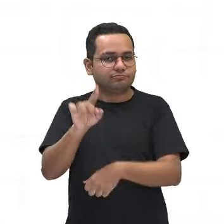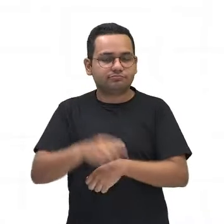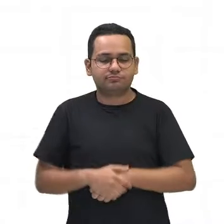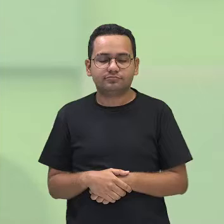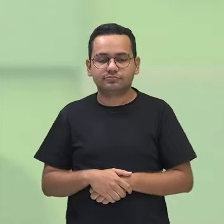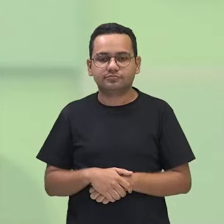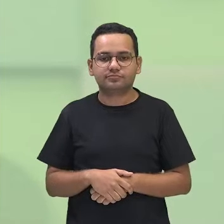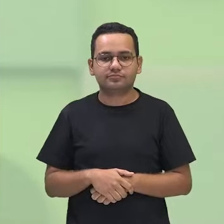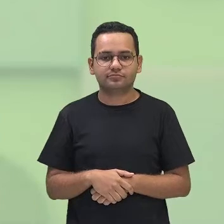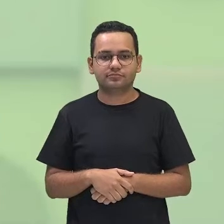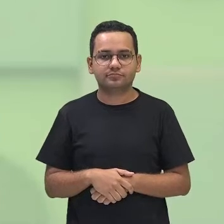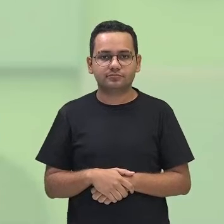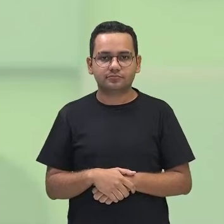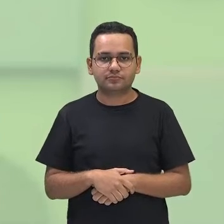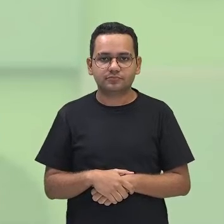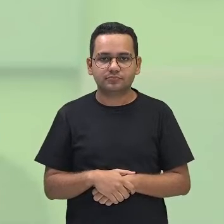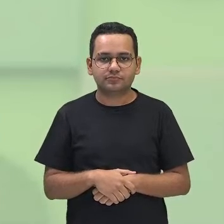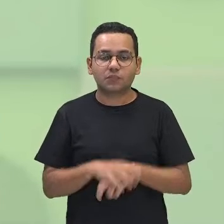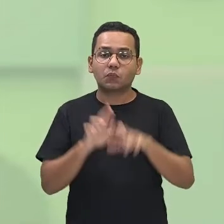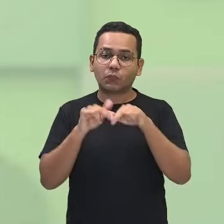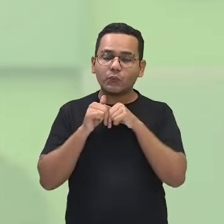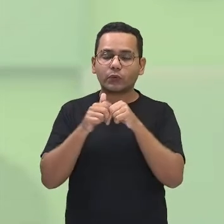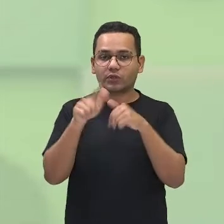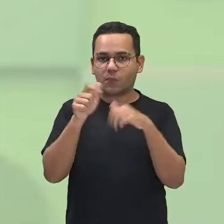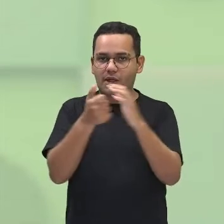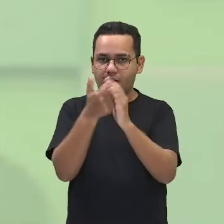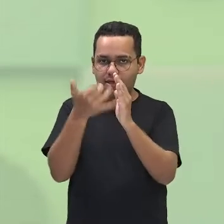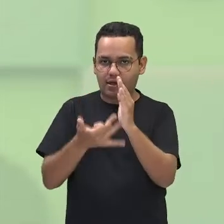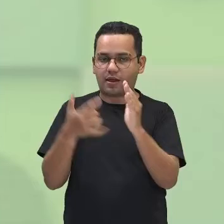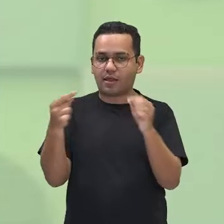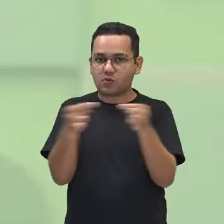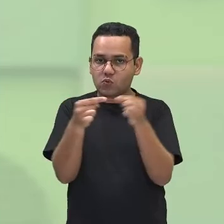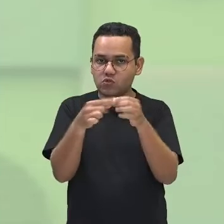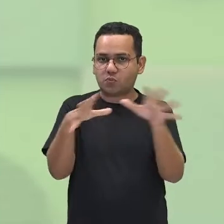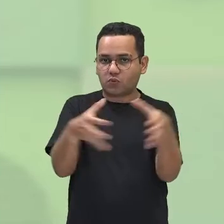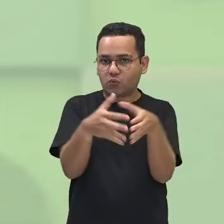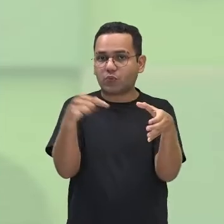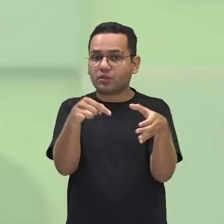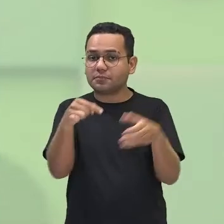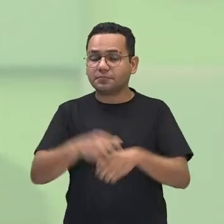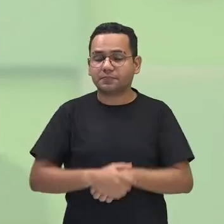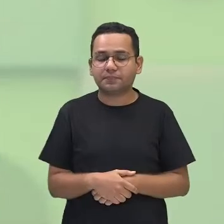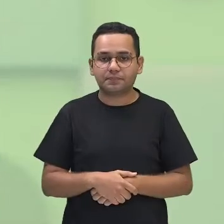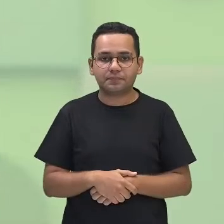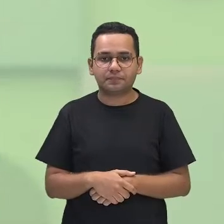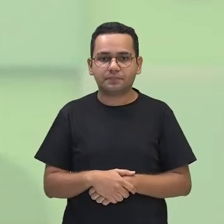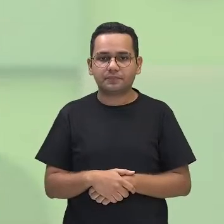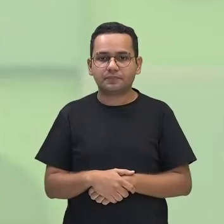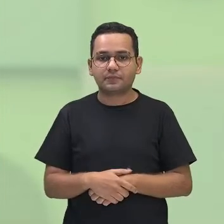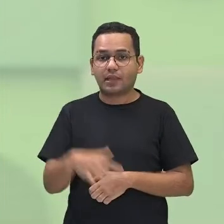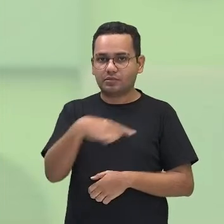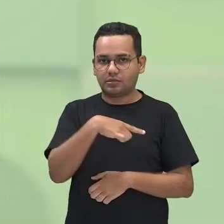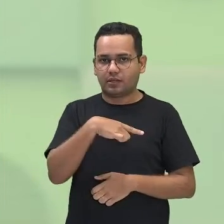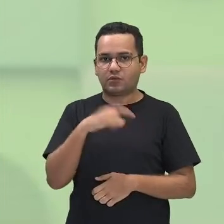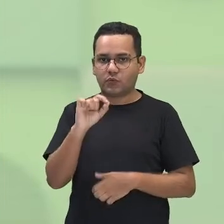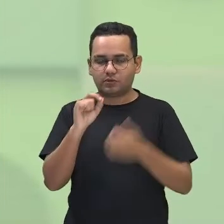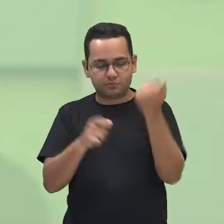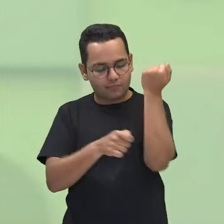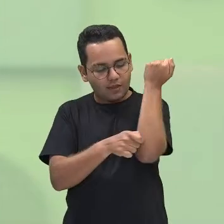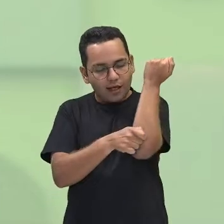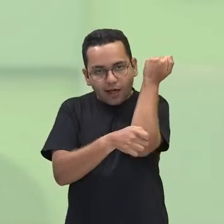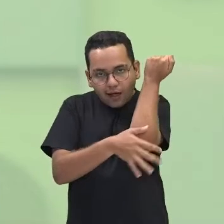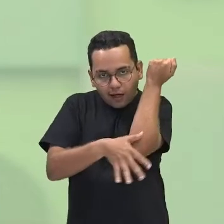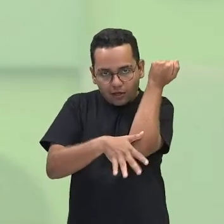característica principal das gimnospermas. Elas apenas possuem raízes, caules e